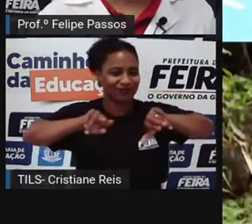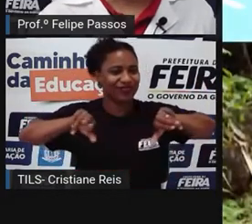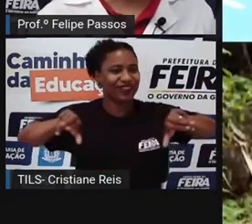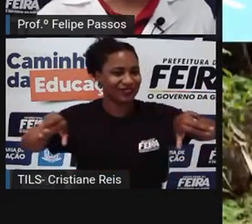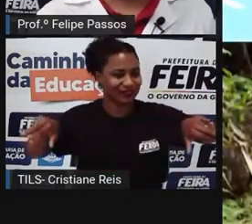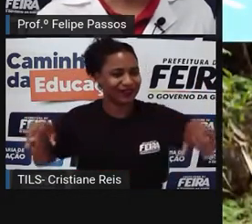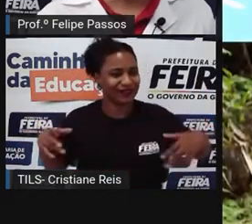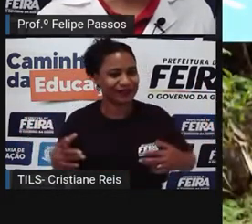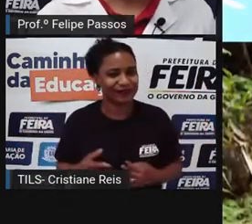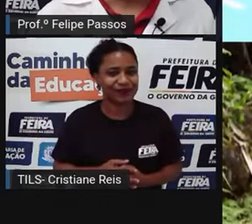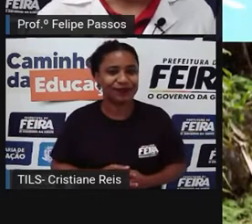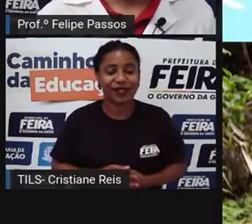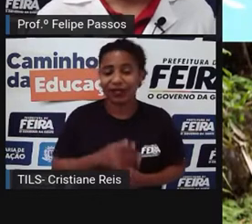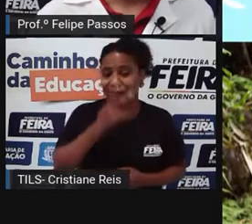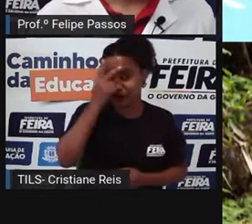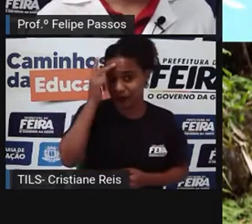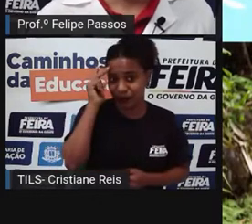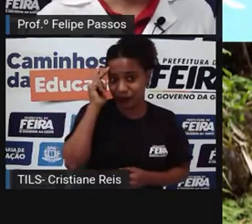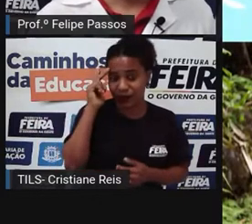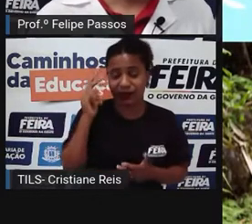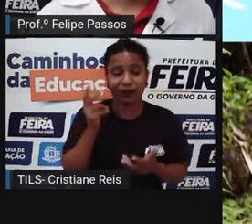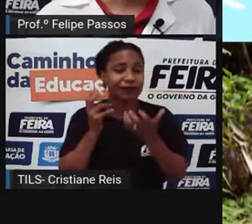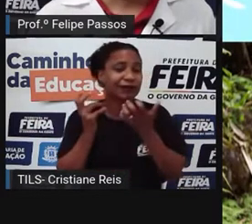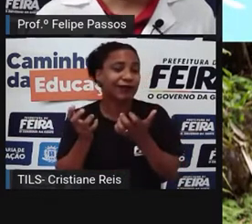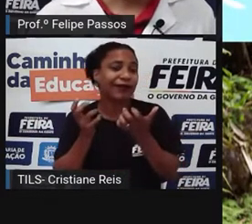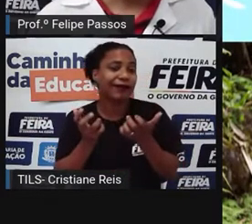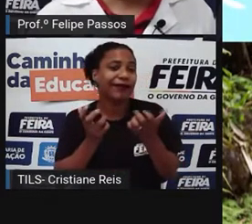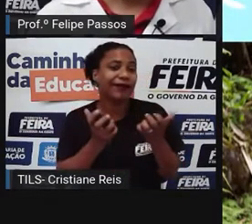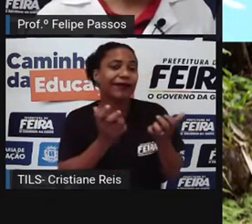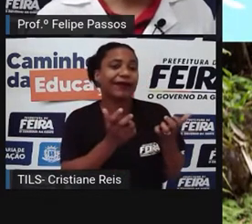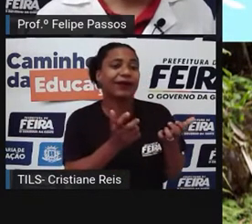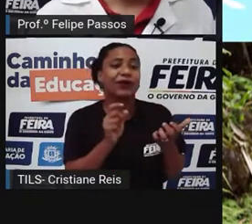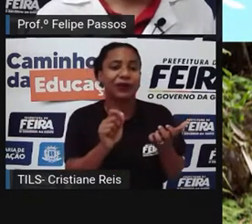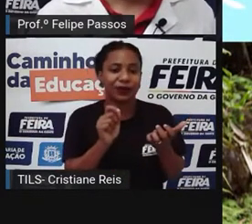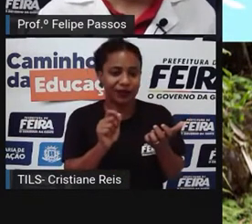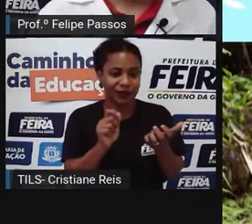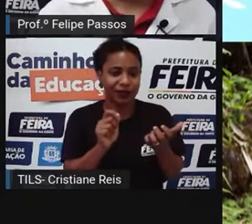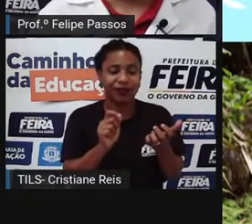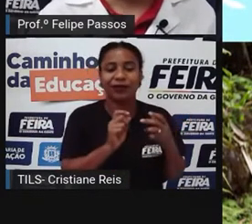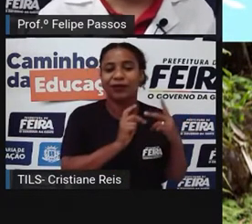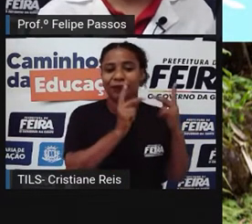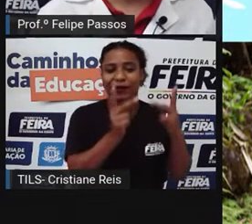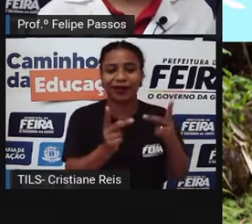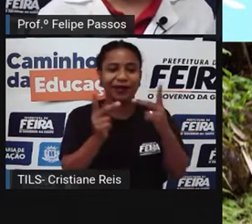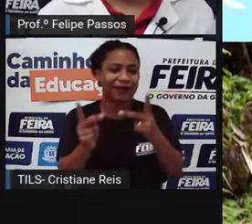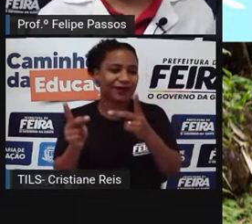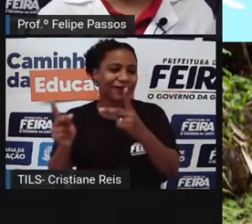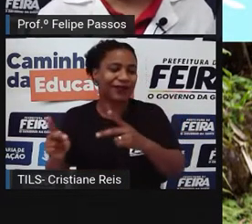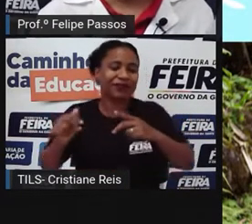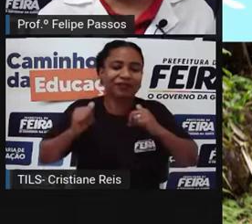Então as pessoas elas buscam o quê? Elas buscam se aventurar muitas vezes. Tem trilhas,